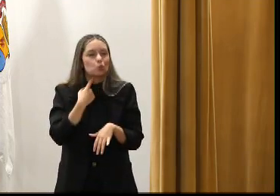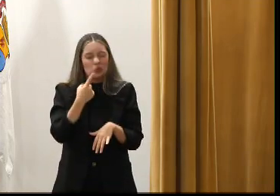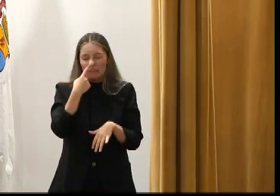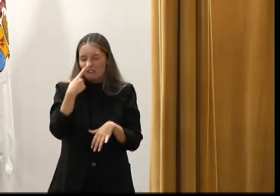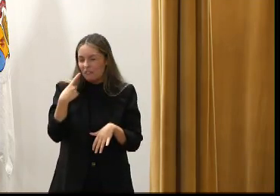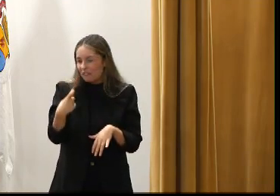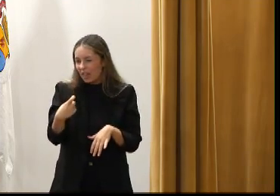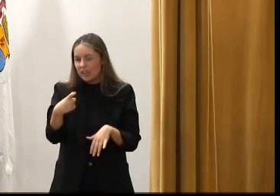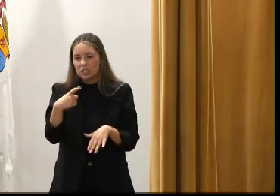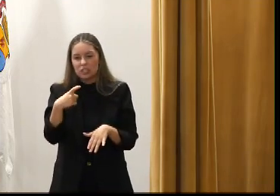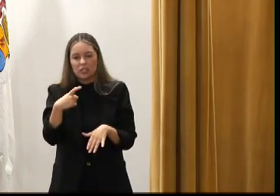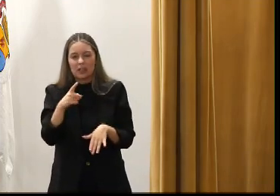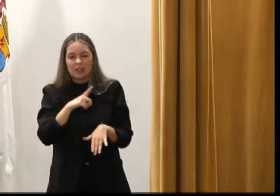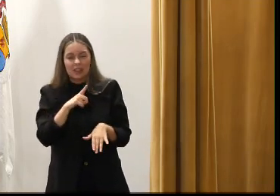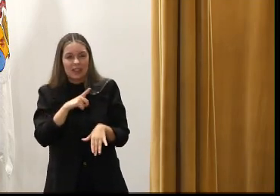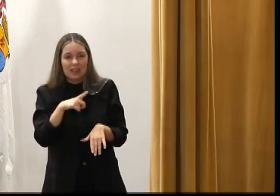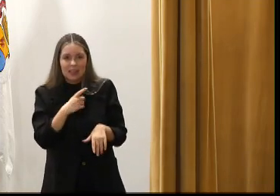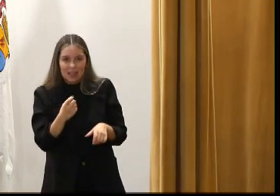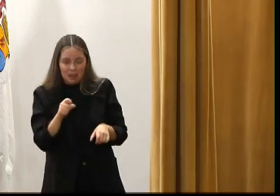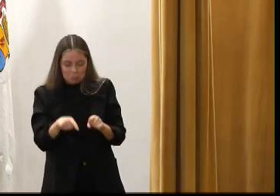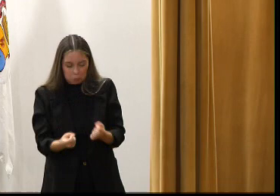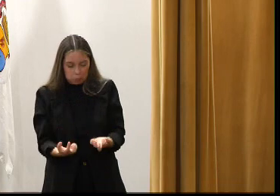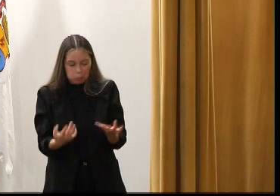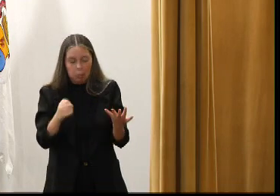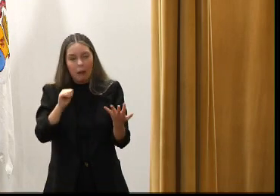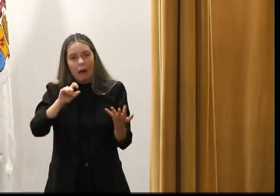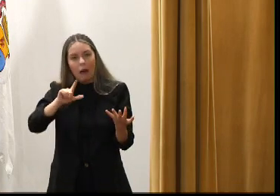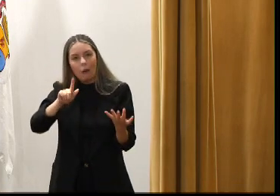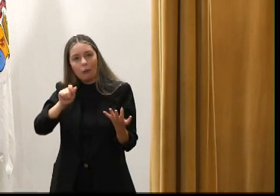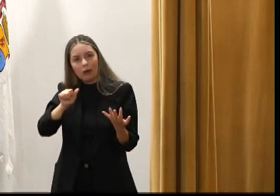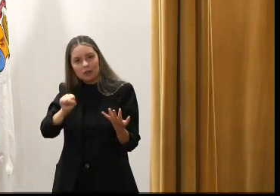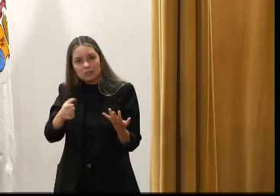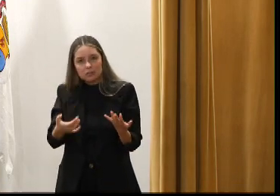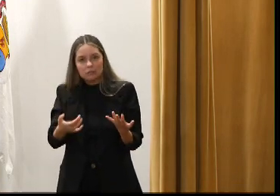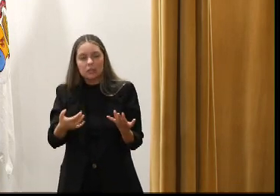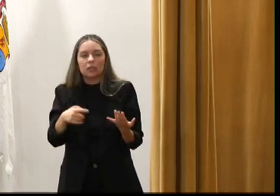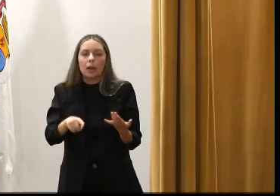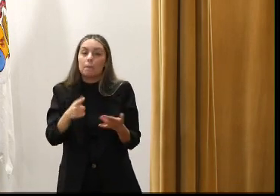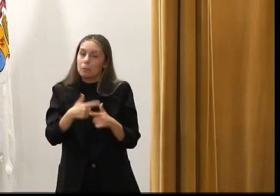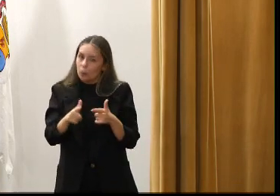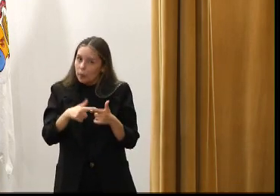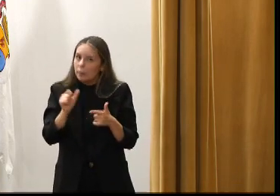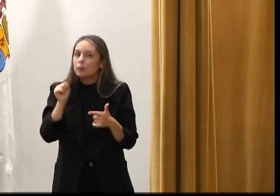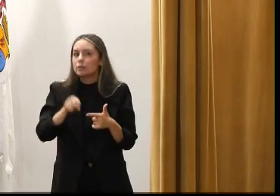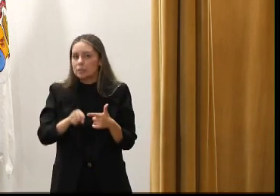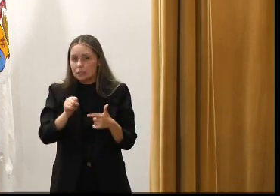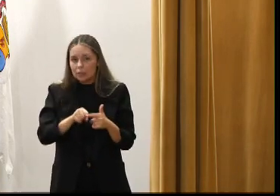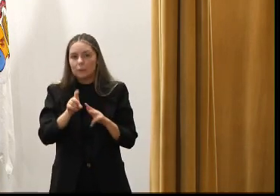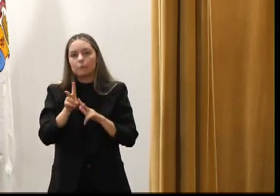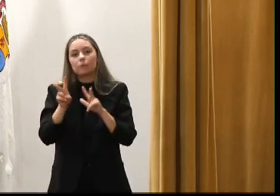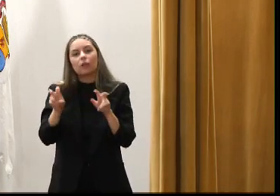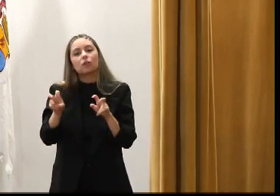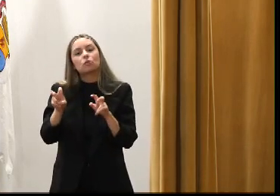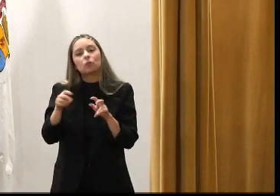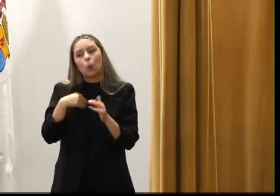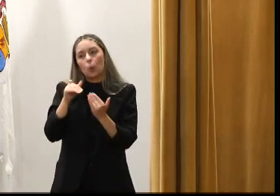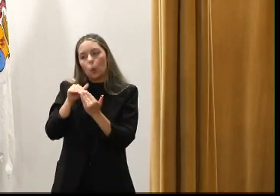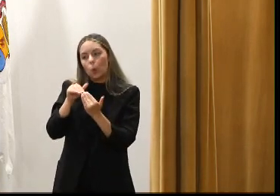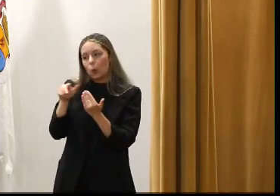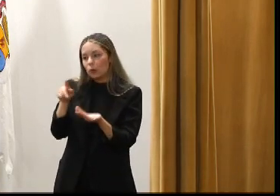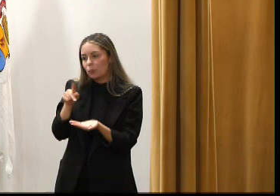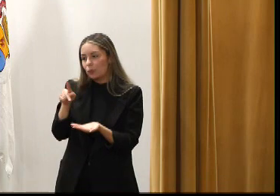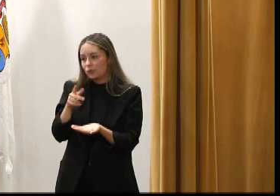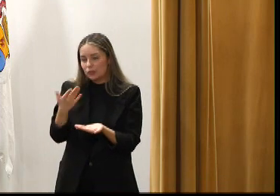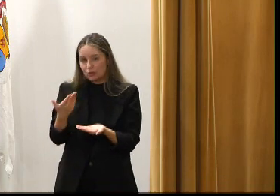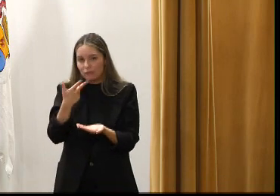a produção de algas. Tá? Então, isso é um problema para nós. Tá? Realmente, a questão eu concordo com o professor